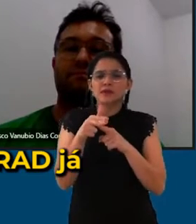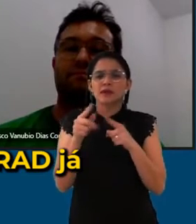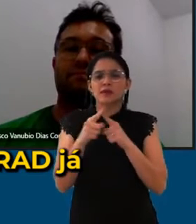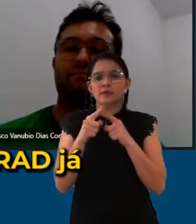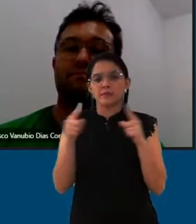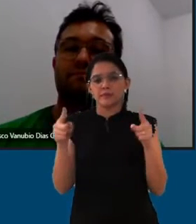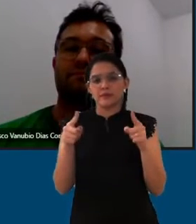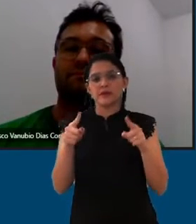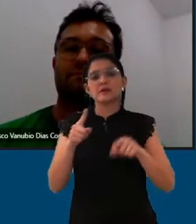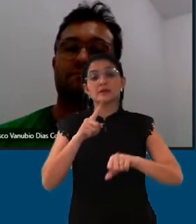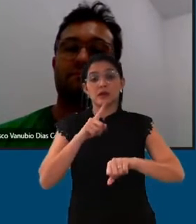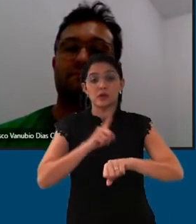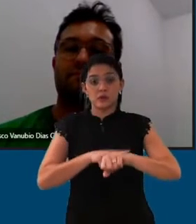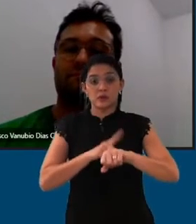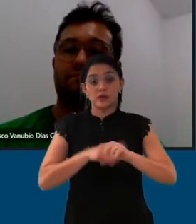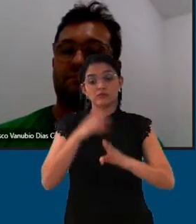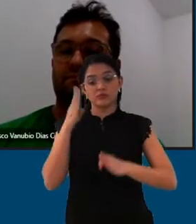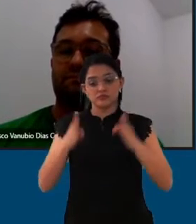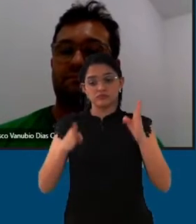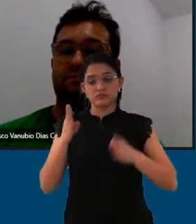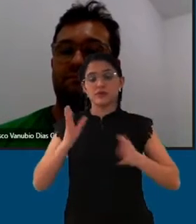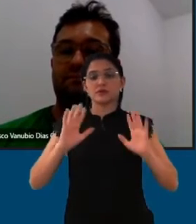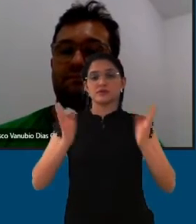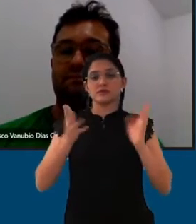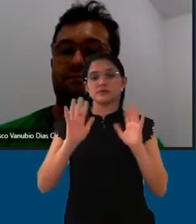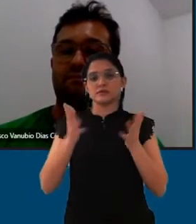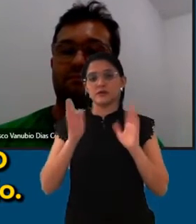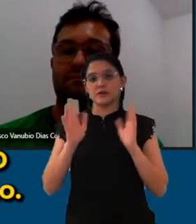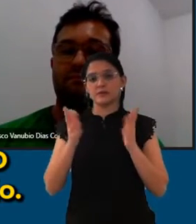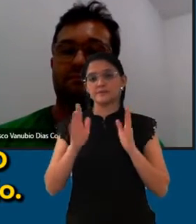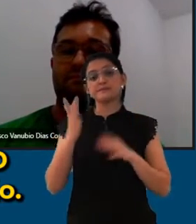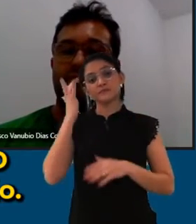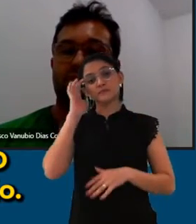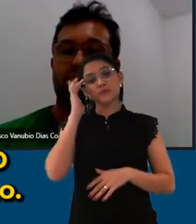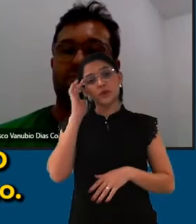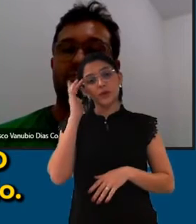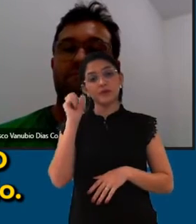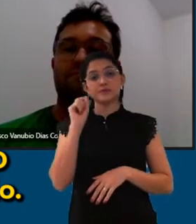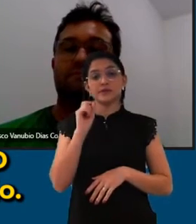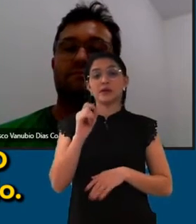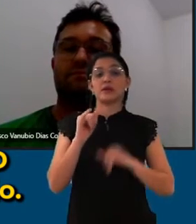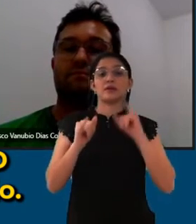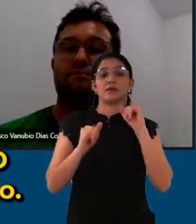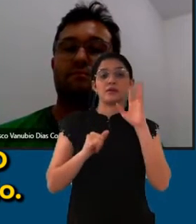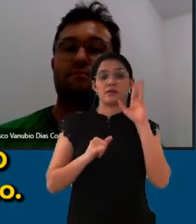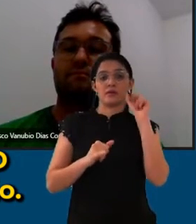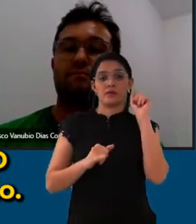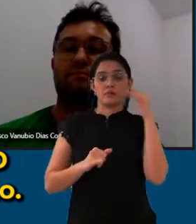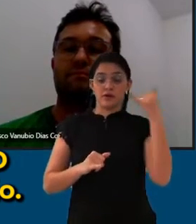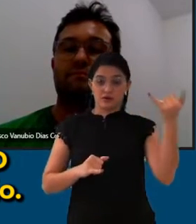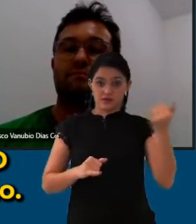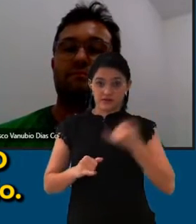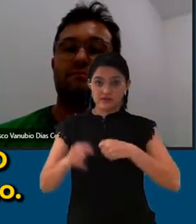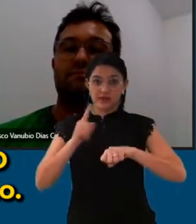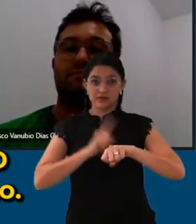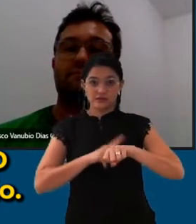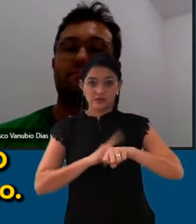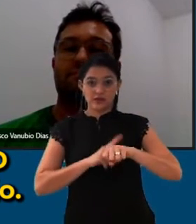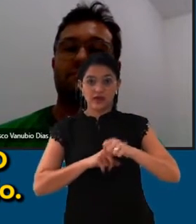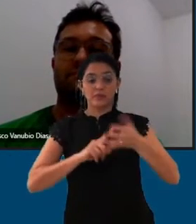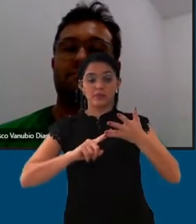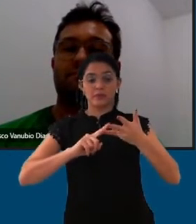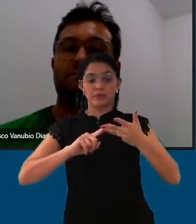há o cronograma, né? Então, eu acho que enfim, quando o IBRAM analisar o PRAD, já foi com um cronograma